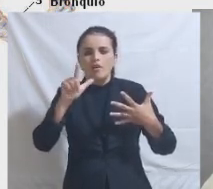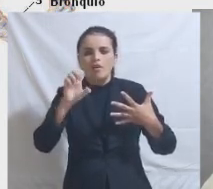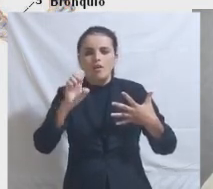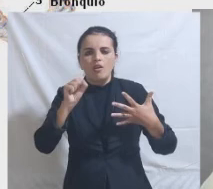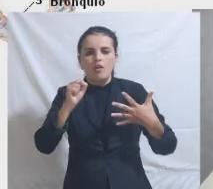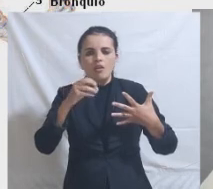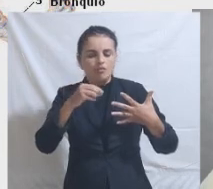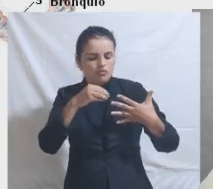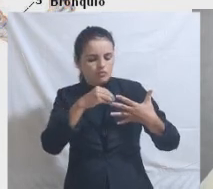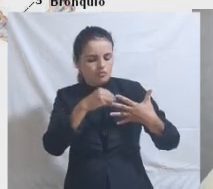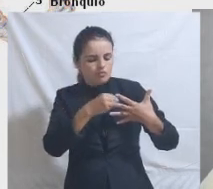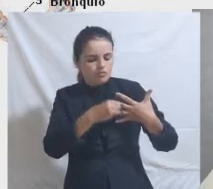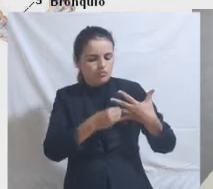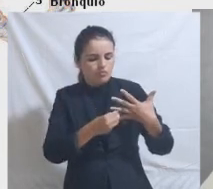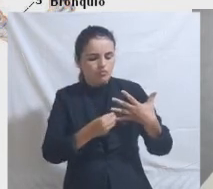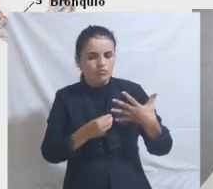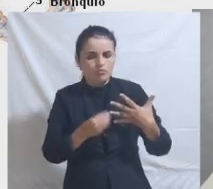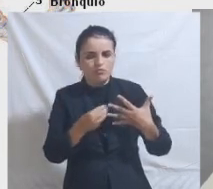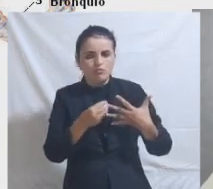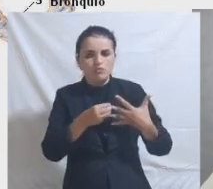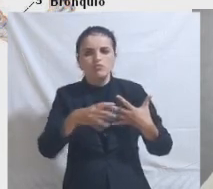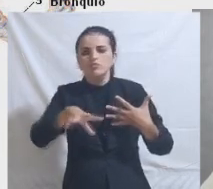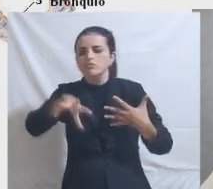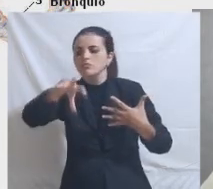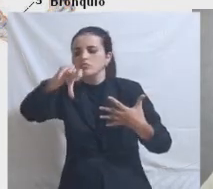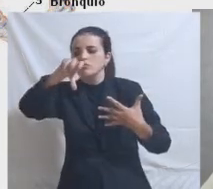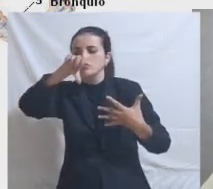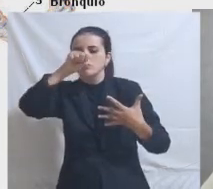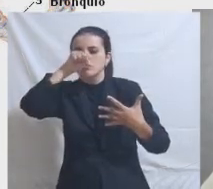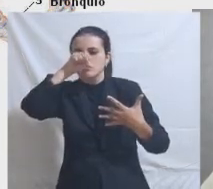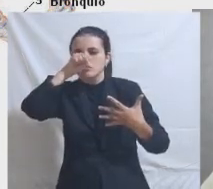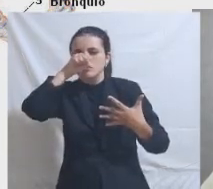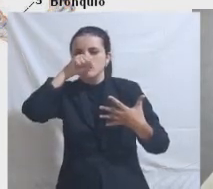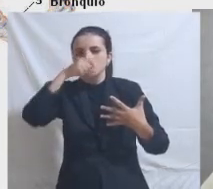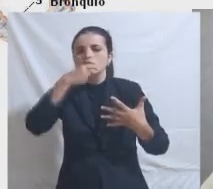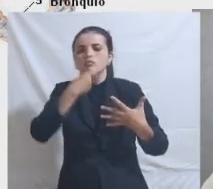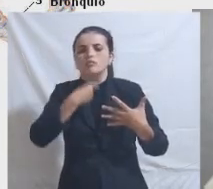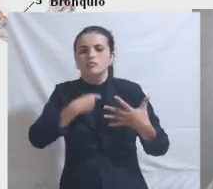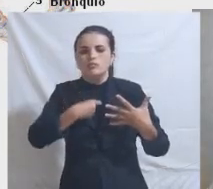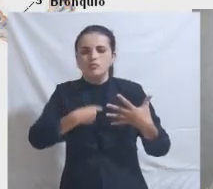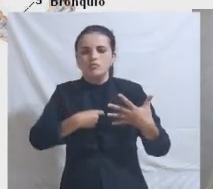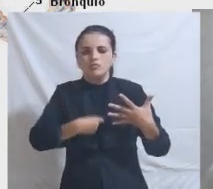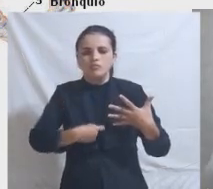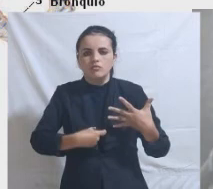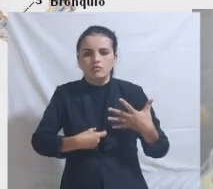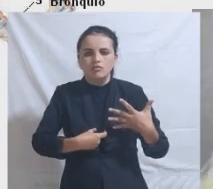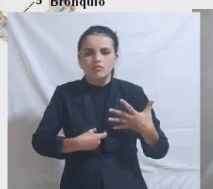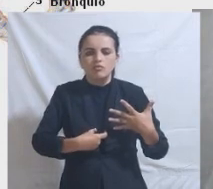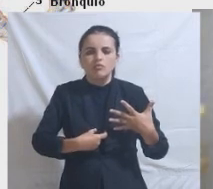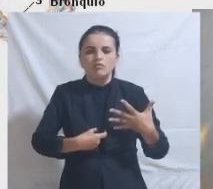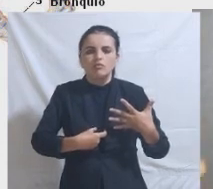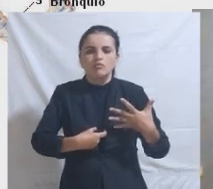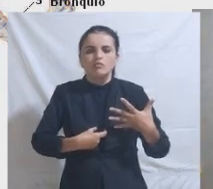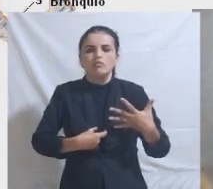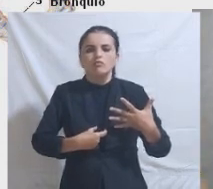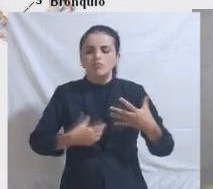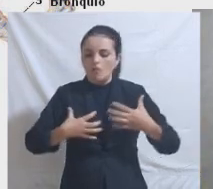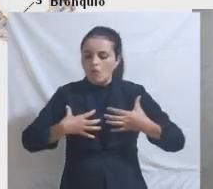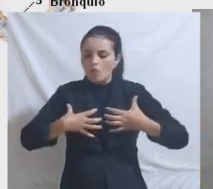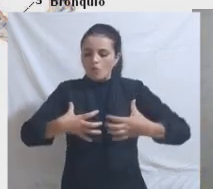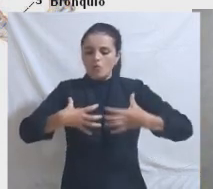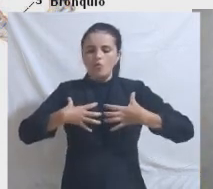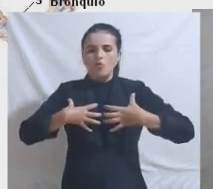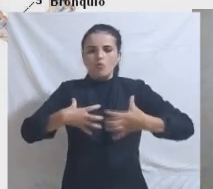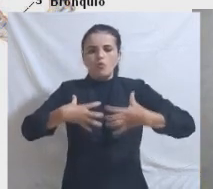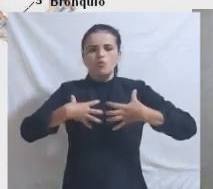apresentam a mesma constituição da traqueia, são cartilaginosos. Então, como eu comentei, tanto a traqueia como os brônquios e os bronquíolos, eles